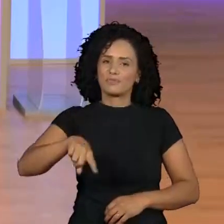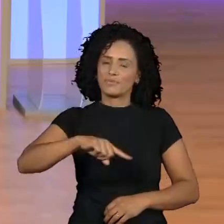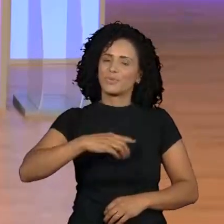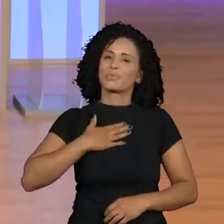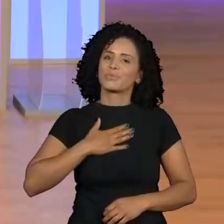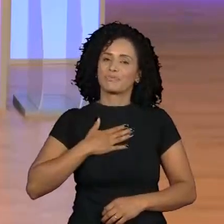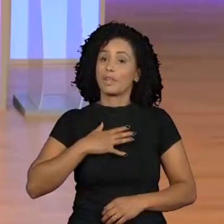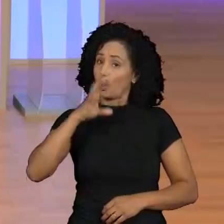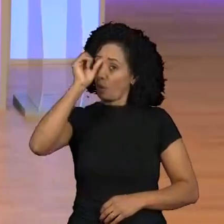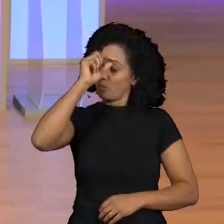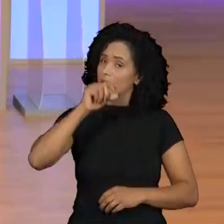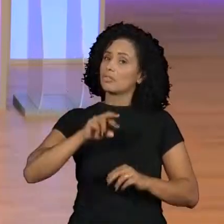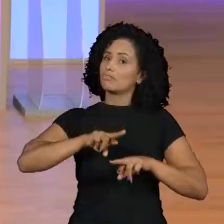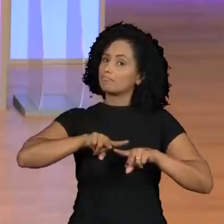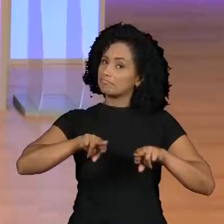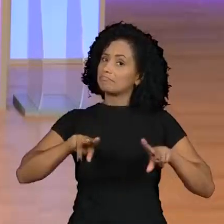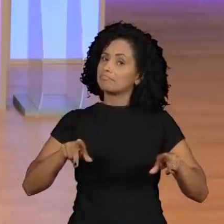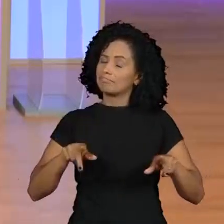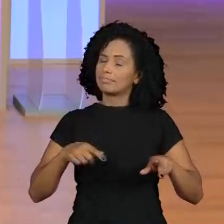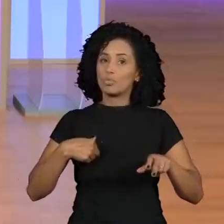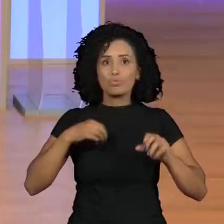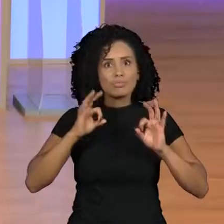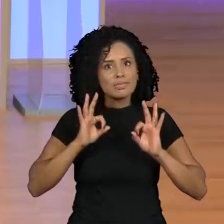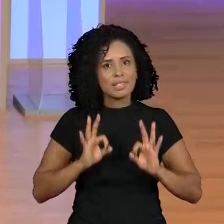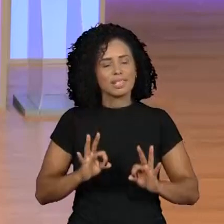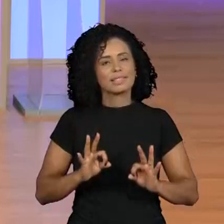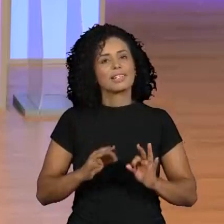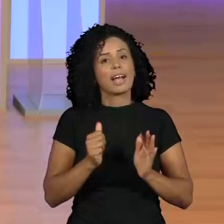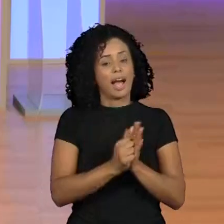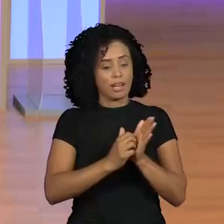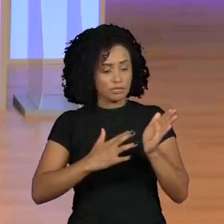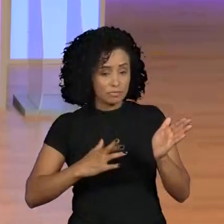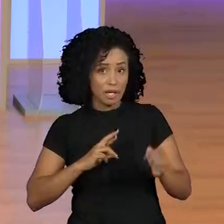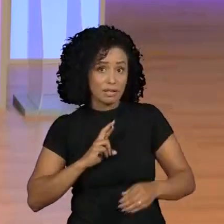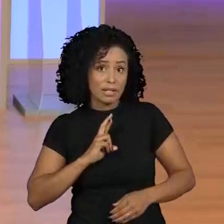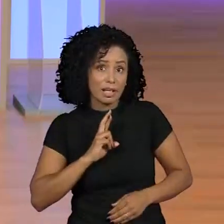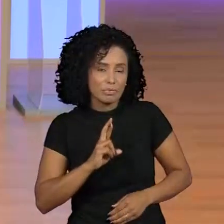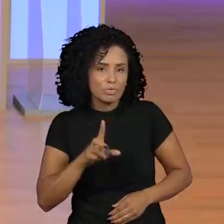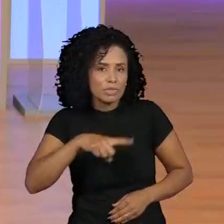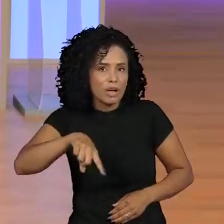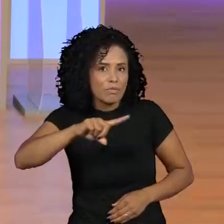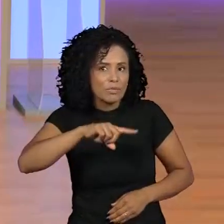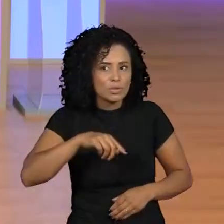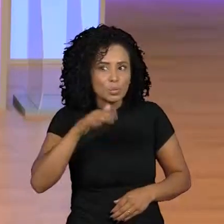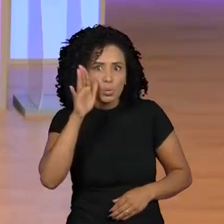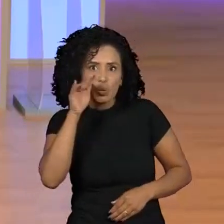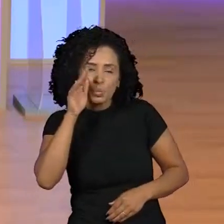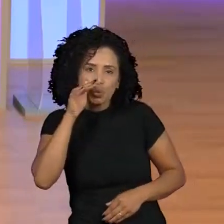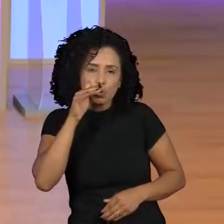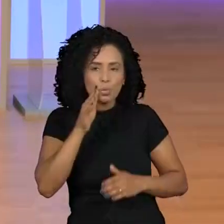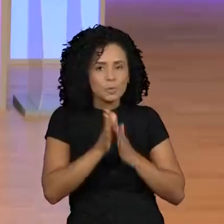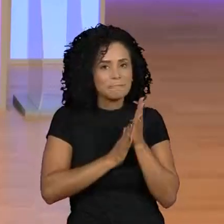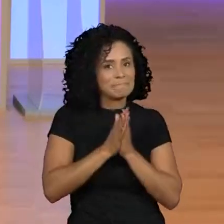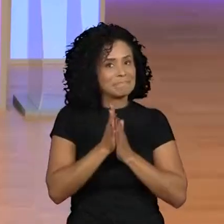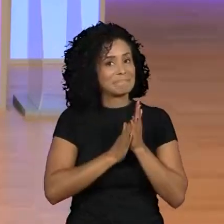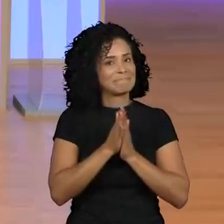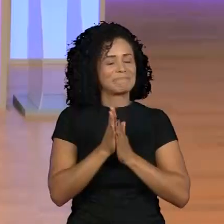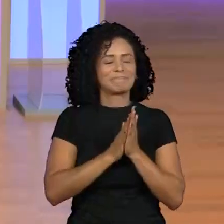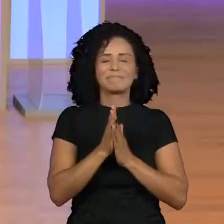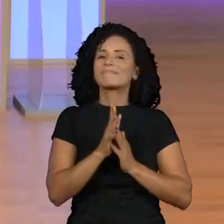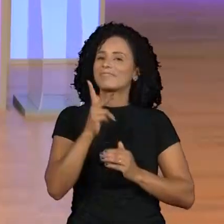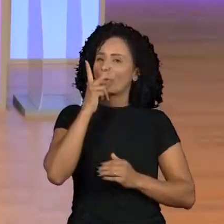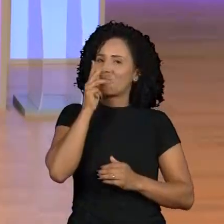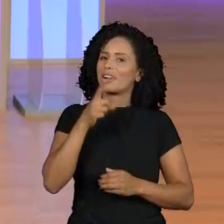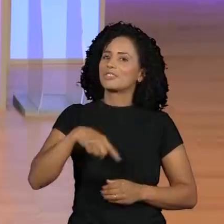Aprendi muitas coisas aqui e eu tenho certeza que essa atividade proposta aí vai aguçar a curiosidade da criançada e certamente